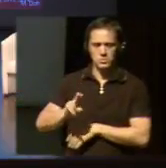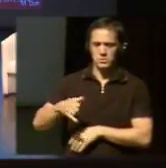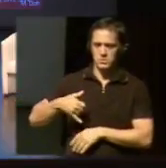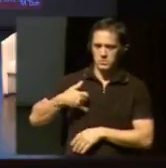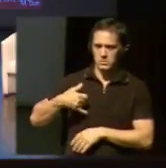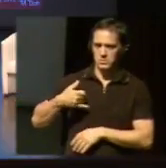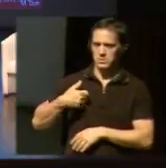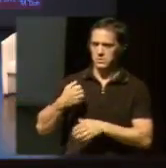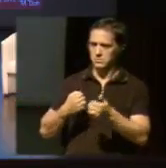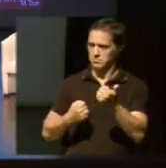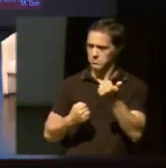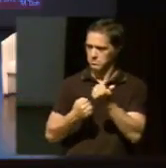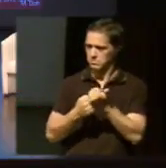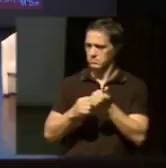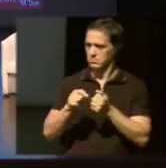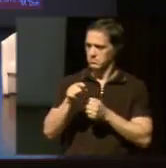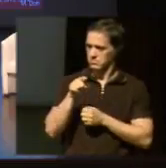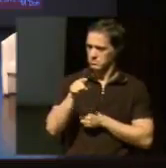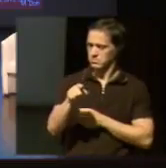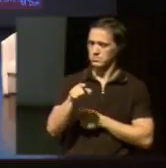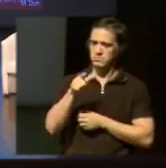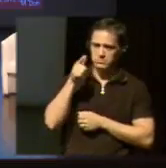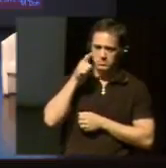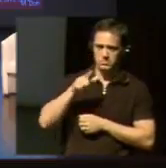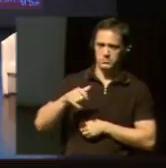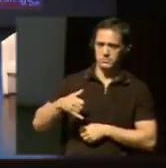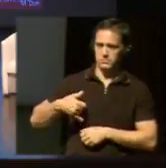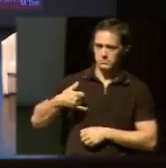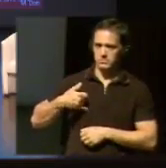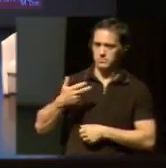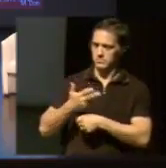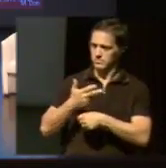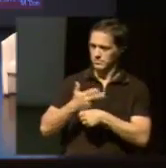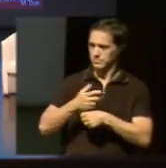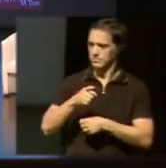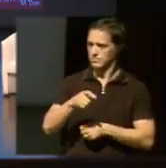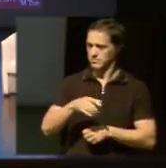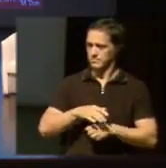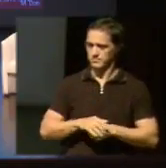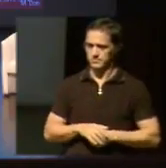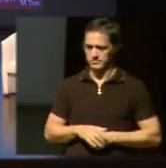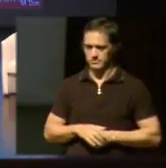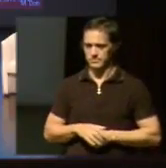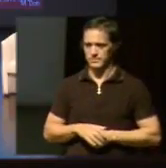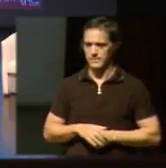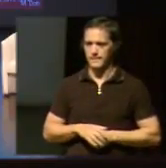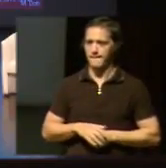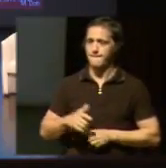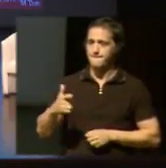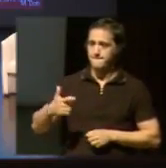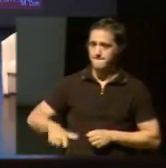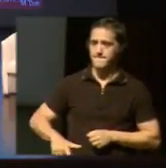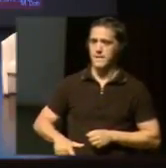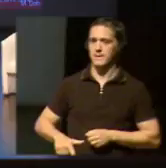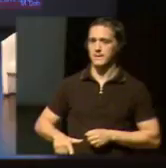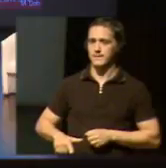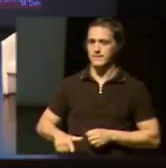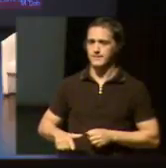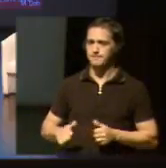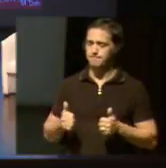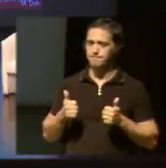são excelentes modelos para outras pessoas da terceira idade. E há um outro efeito positivo que se